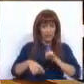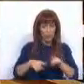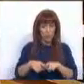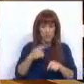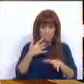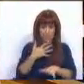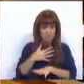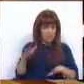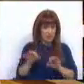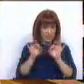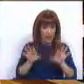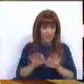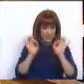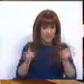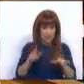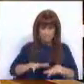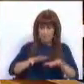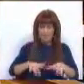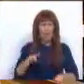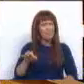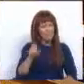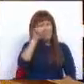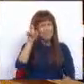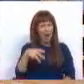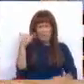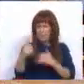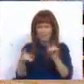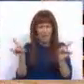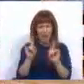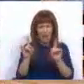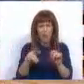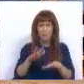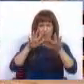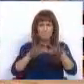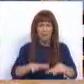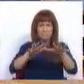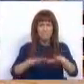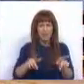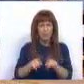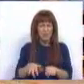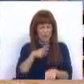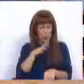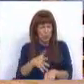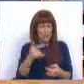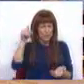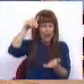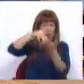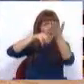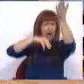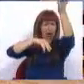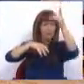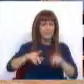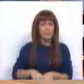dimensão, uma manifestação pacífica, não agressiva, uma manifestação, como eu disse ali, daquela